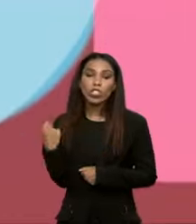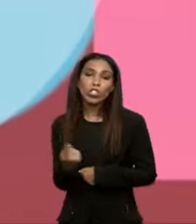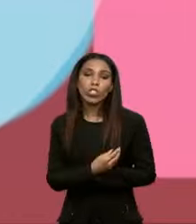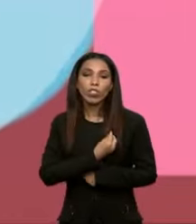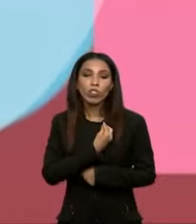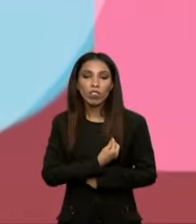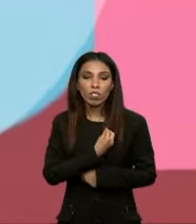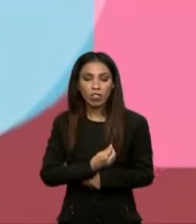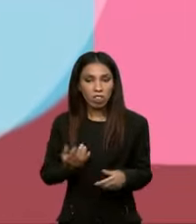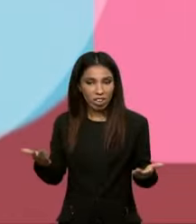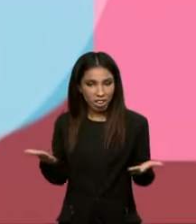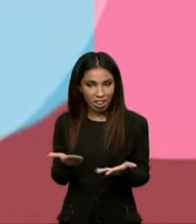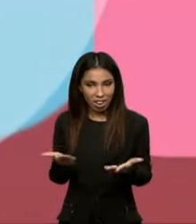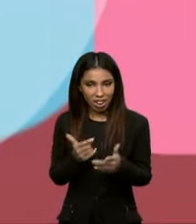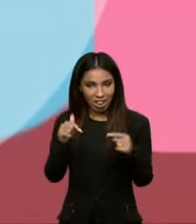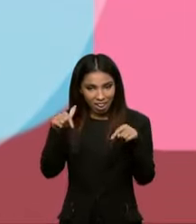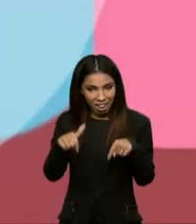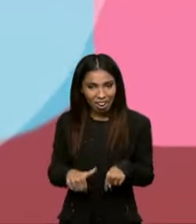estamos vivendo aqui